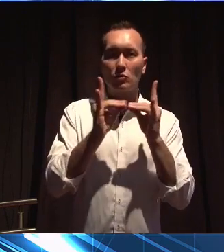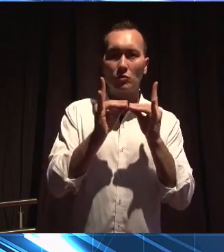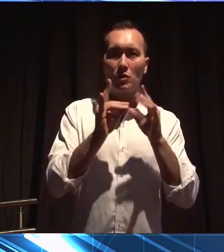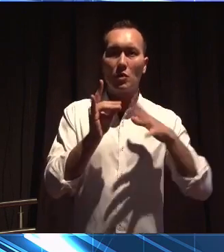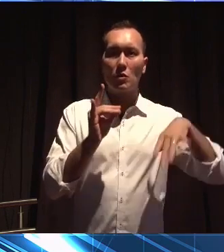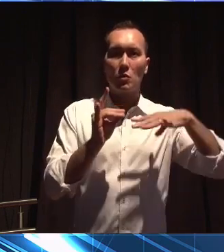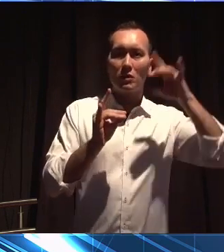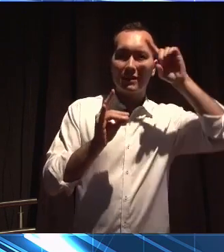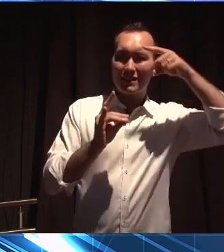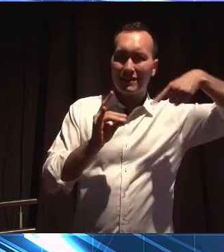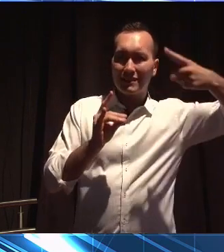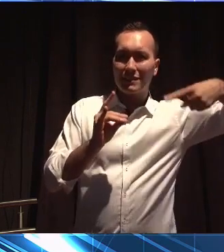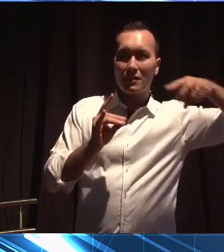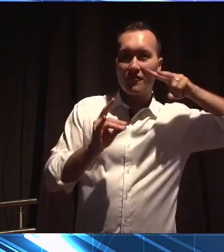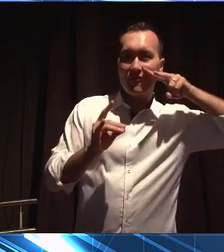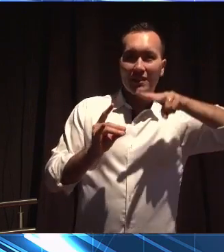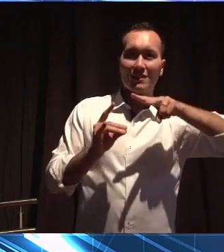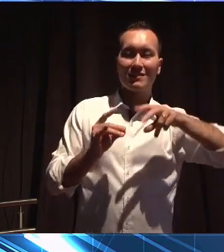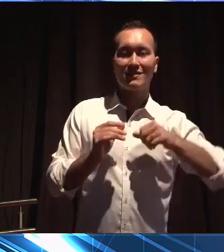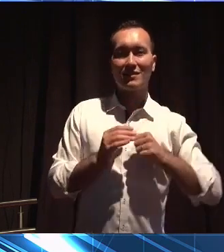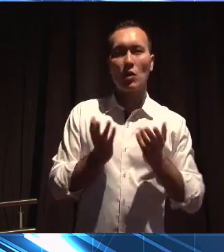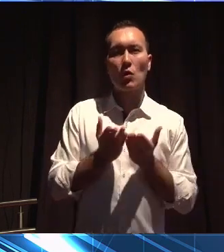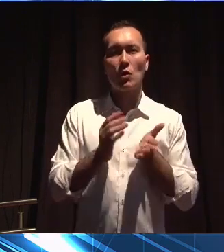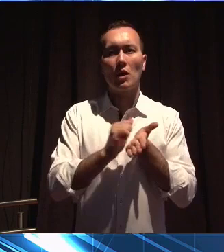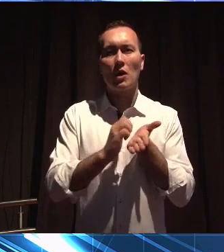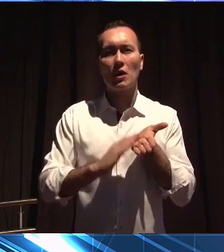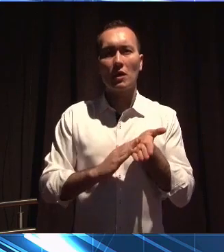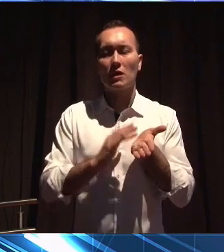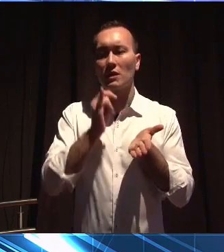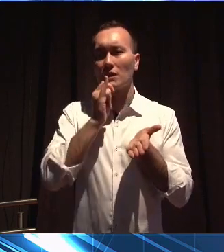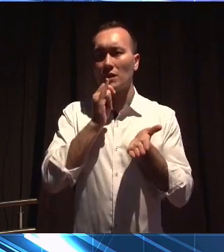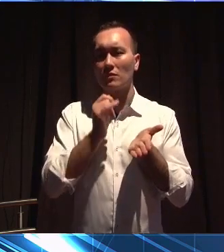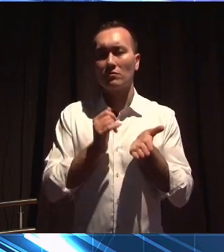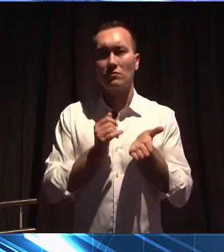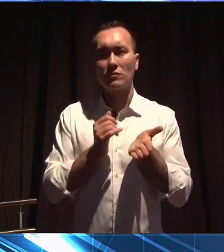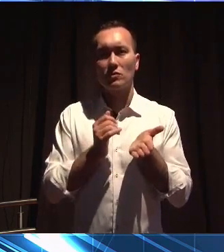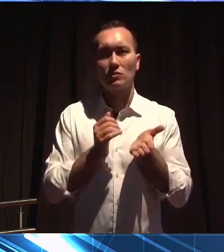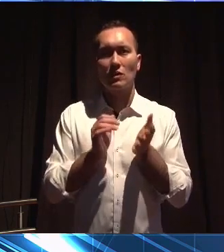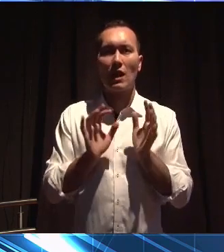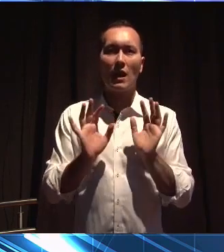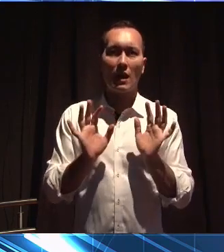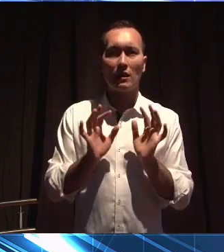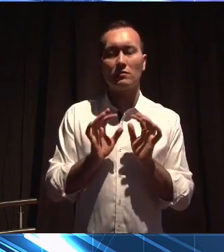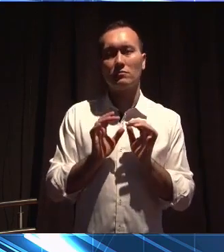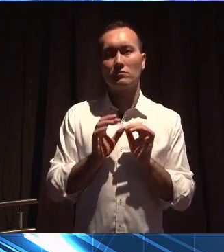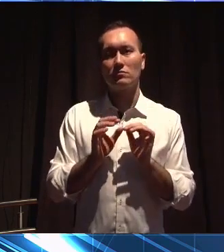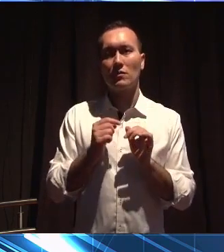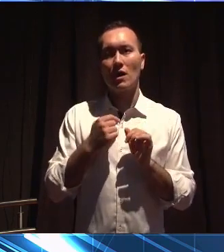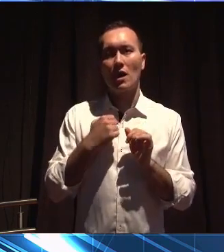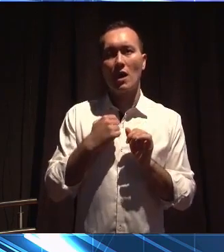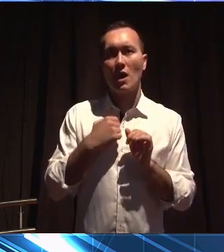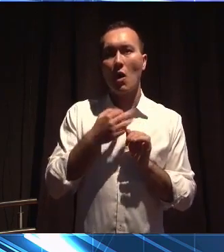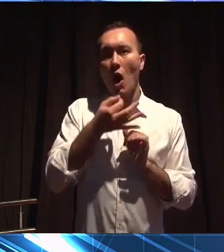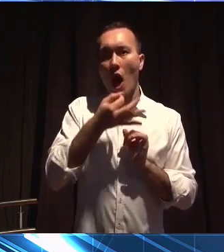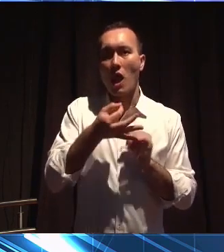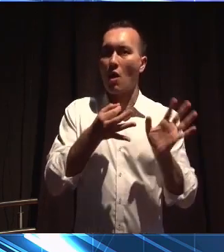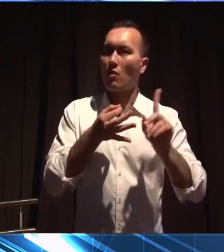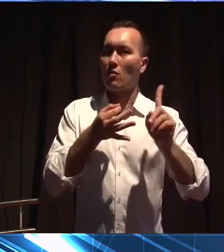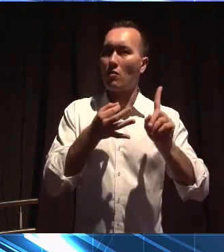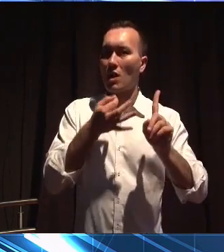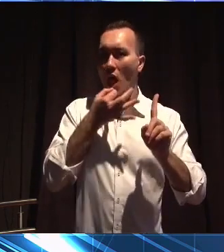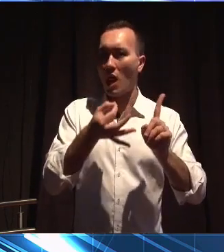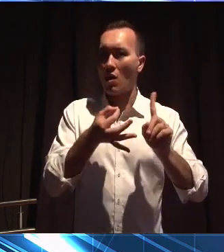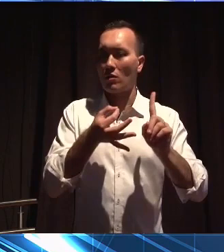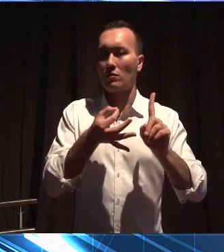de futurologia. Não acho que. E aí eu ponho como um achismo barra embasado no que eu percebo, do que eu estudo, que não é um, ah,